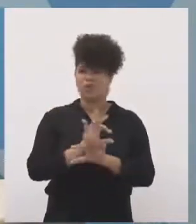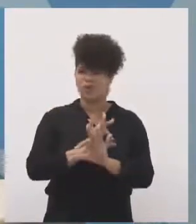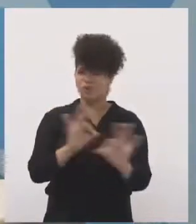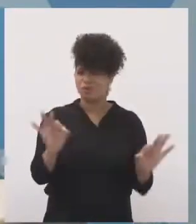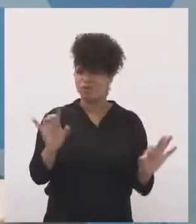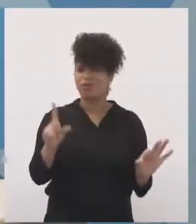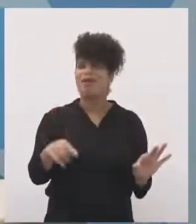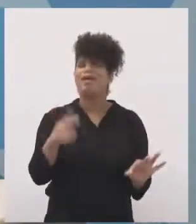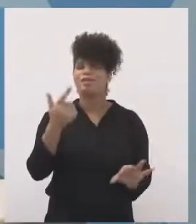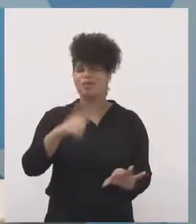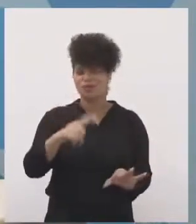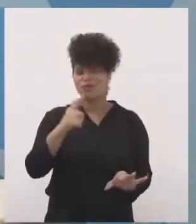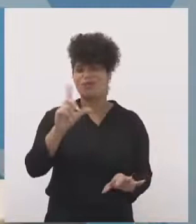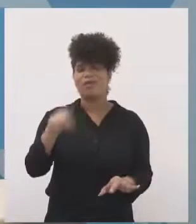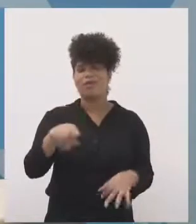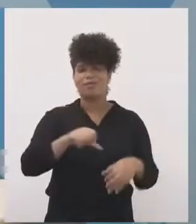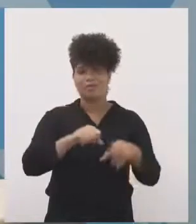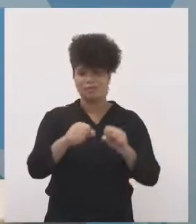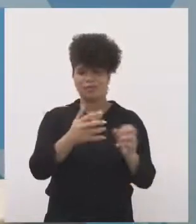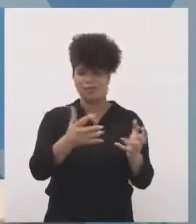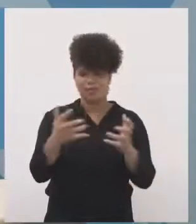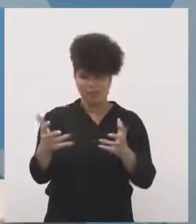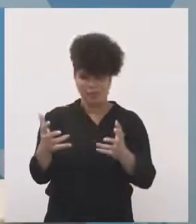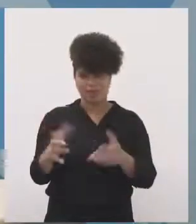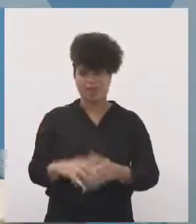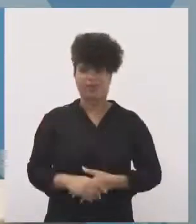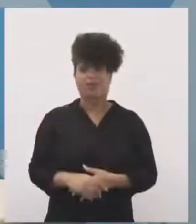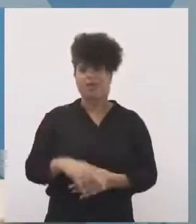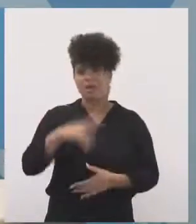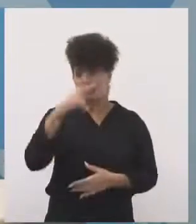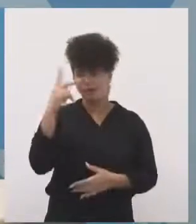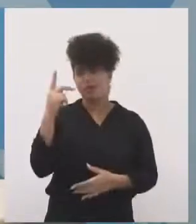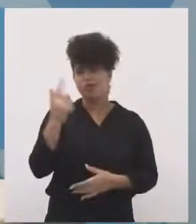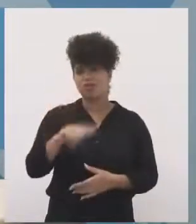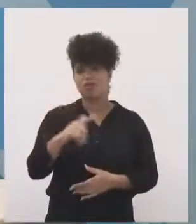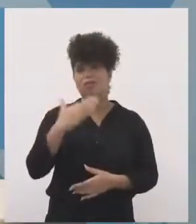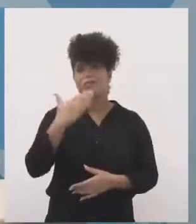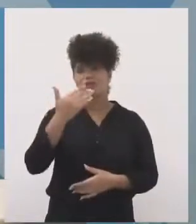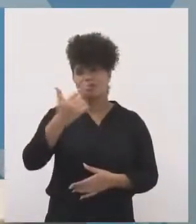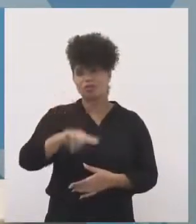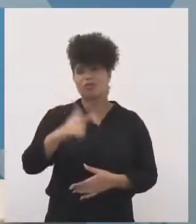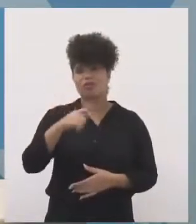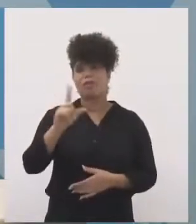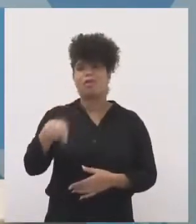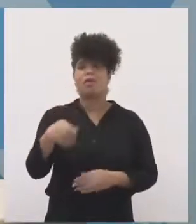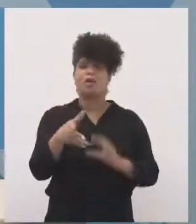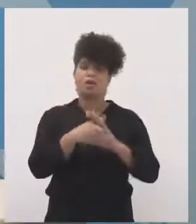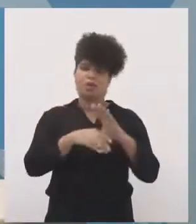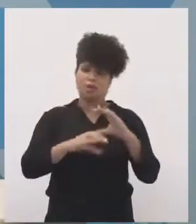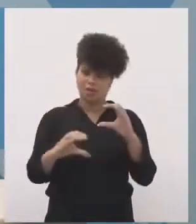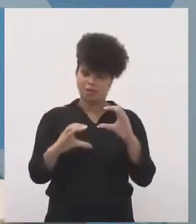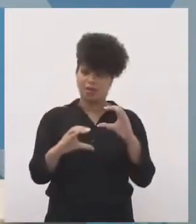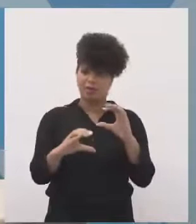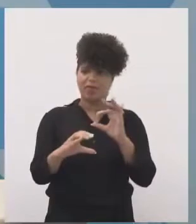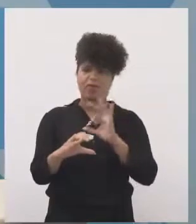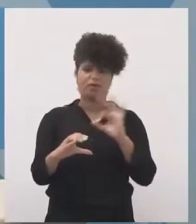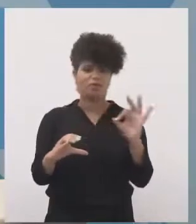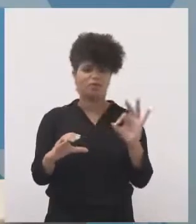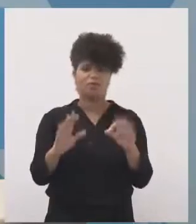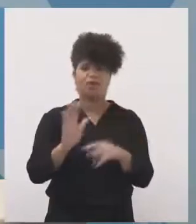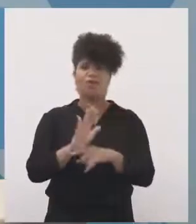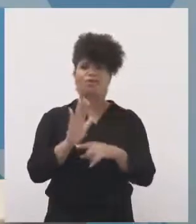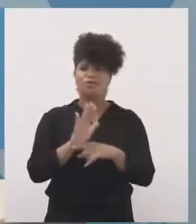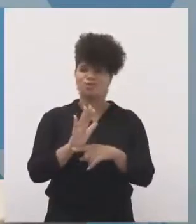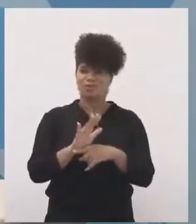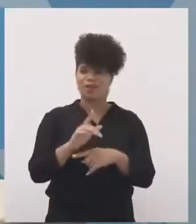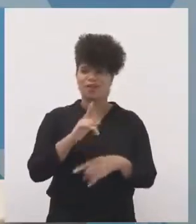quer mais formações. E o pessoal sempre pedindo mais, porque o Canva realmente aí veio para nos auxiliar e